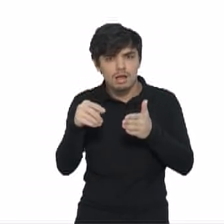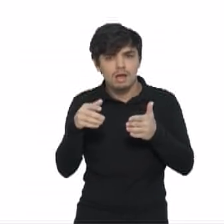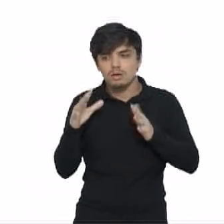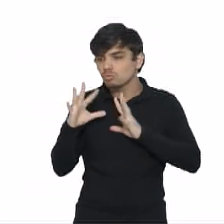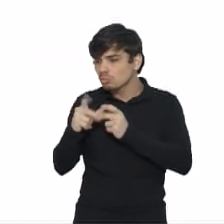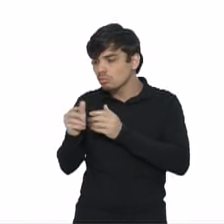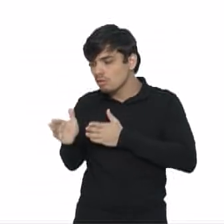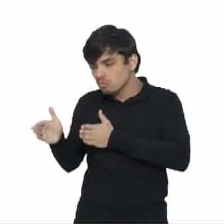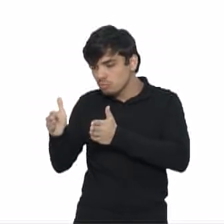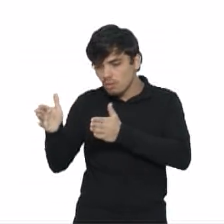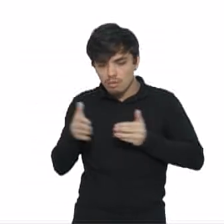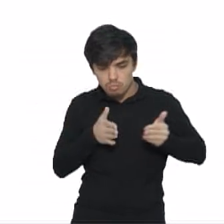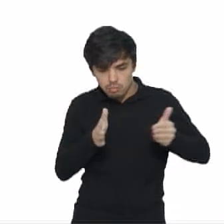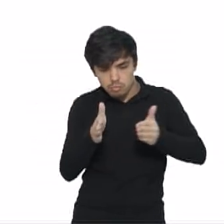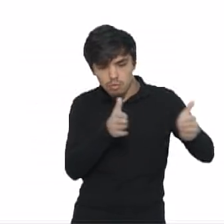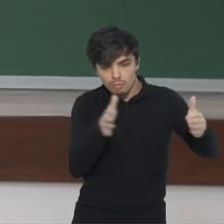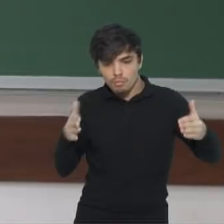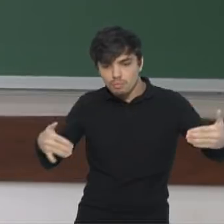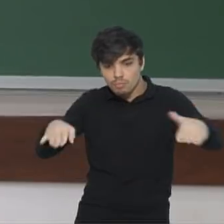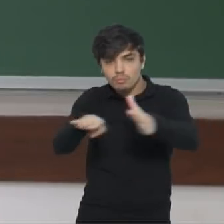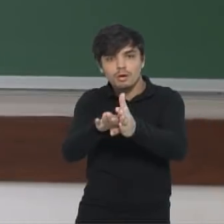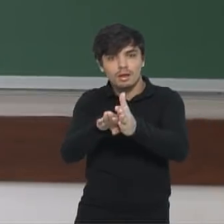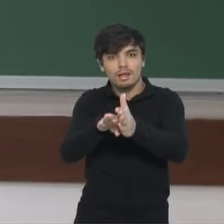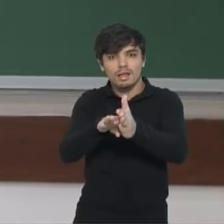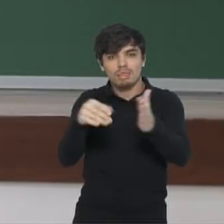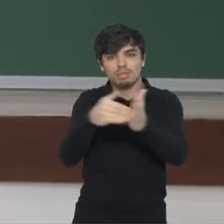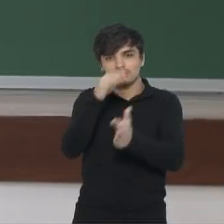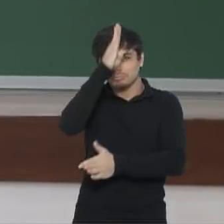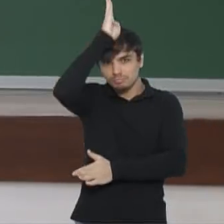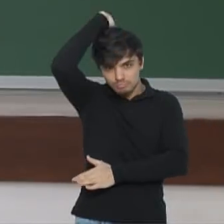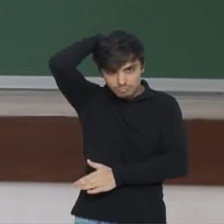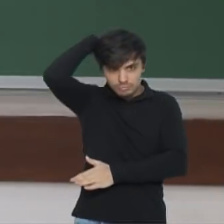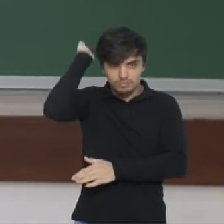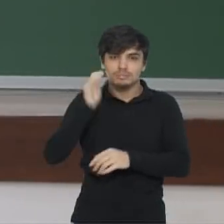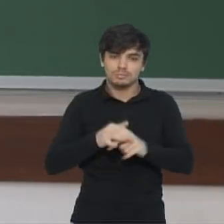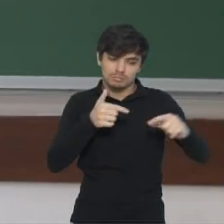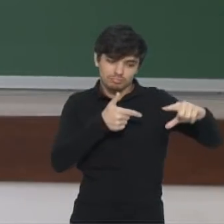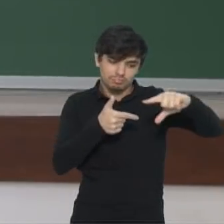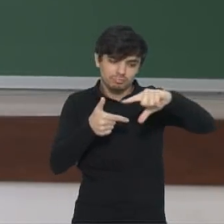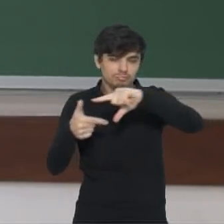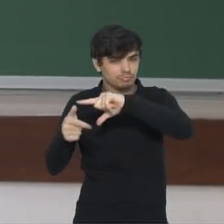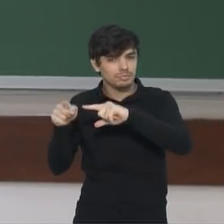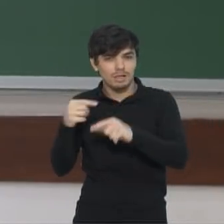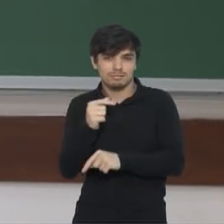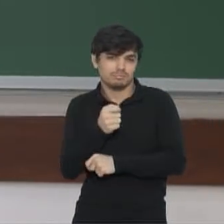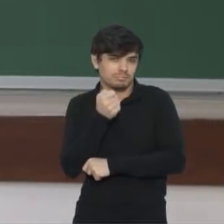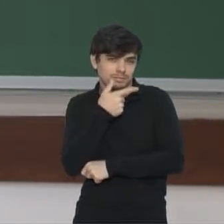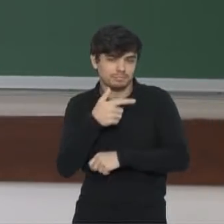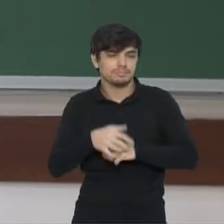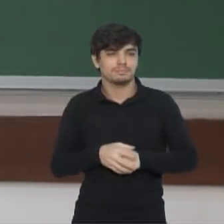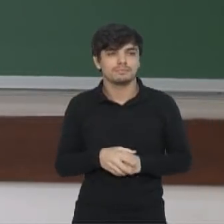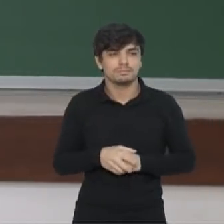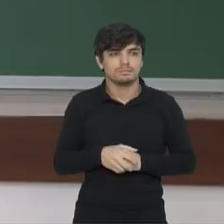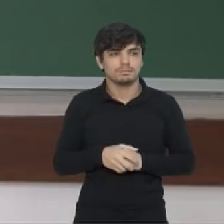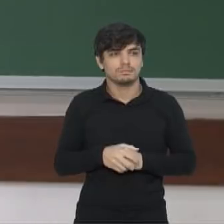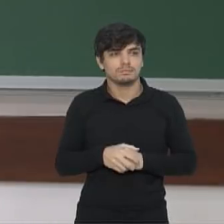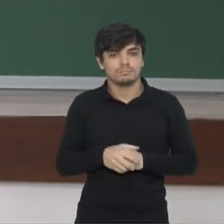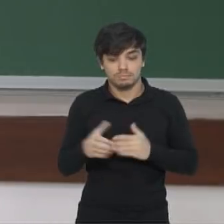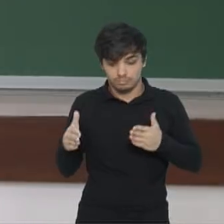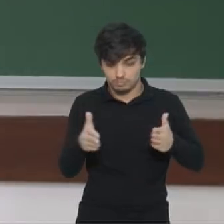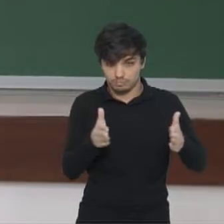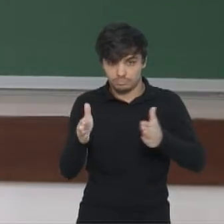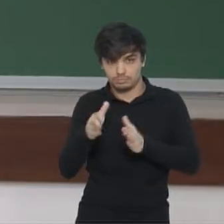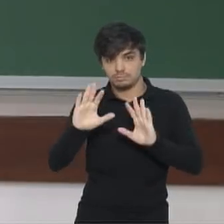levam a Roma. Então, é uma charge, com um pouco de humor para vocês, tá bom? As estradas,